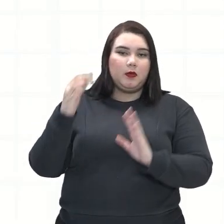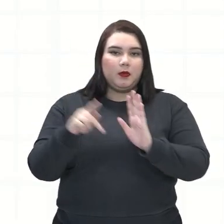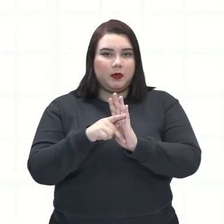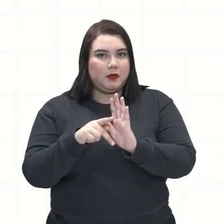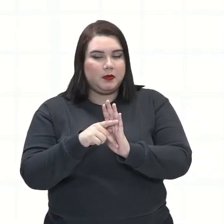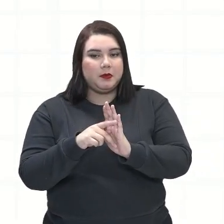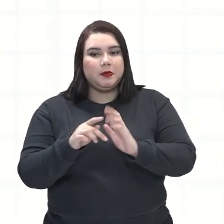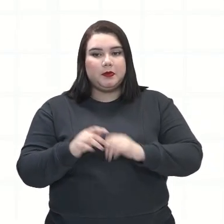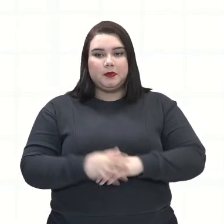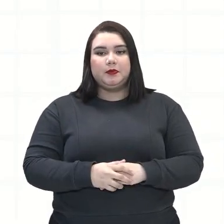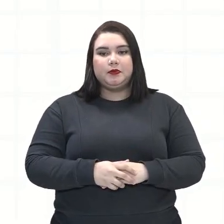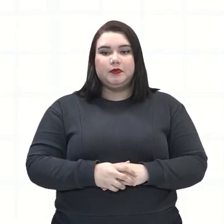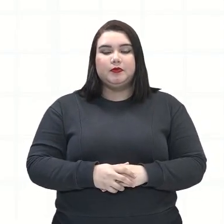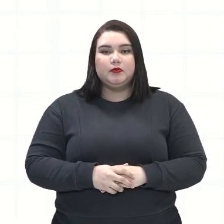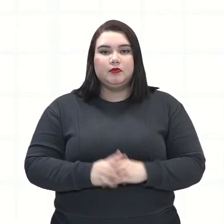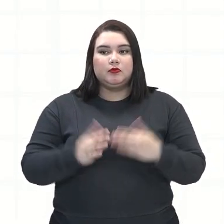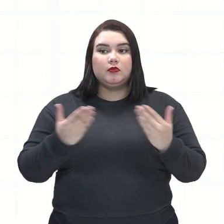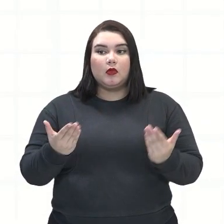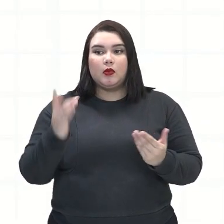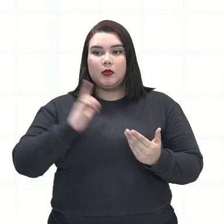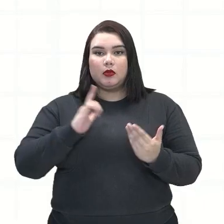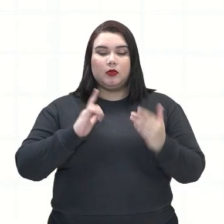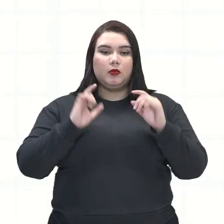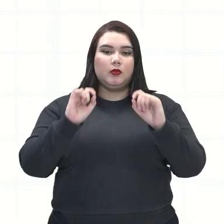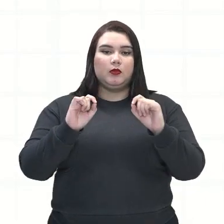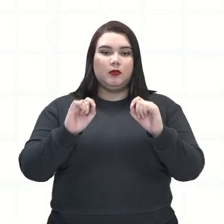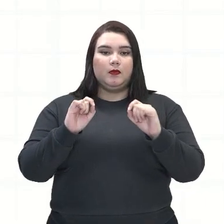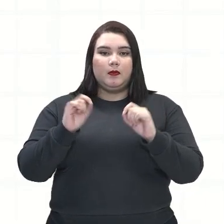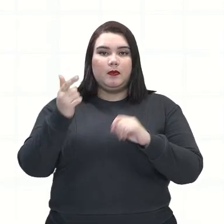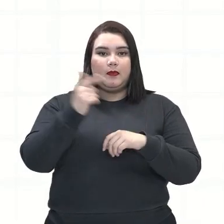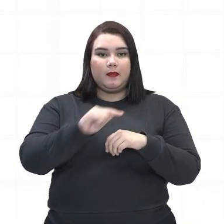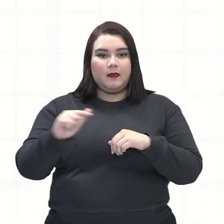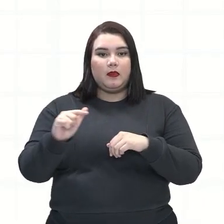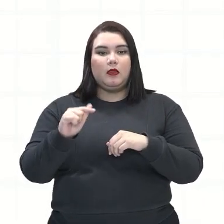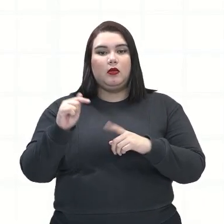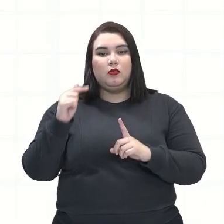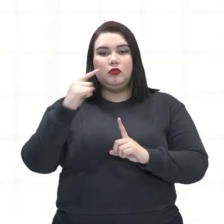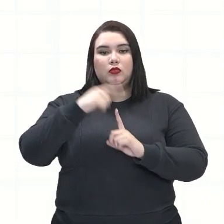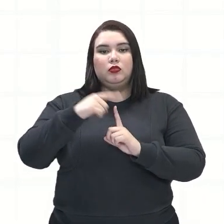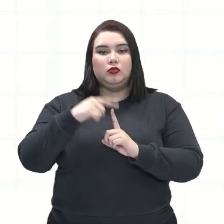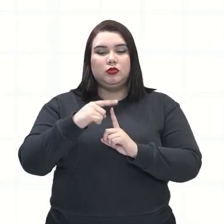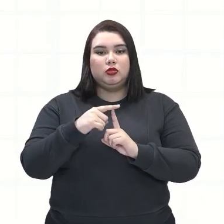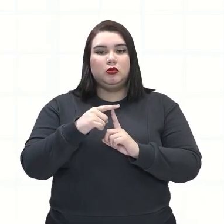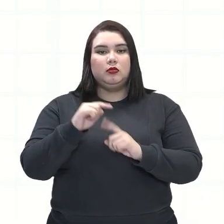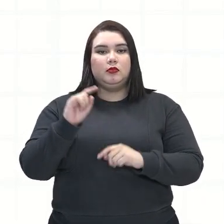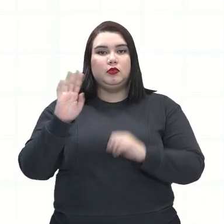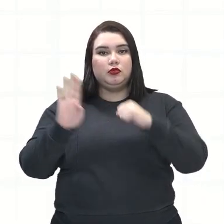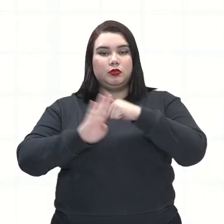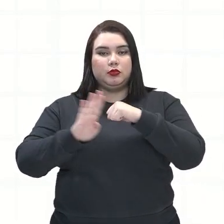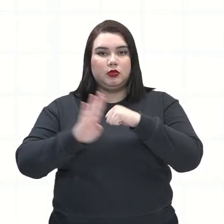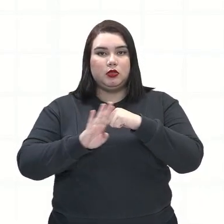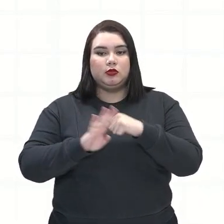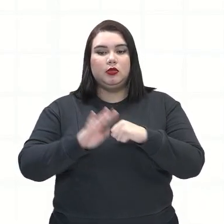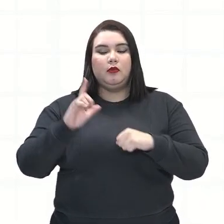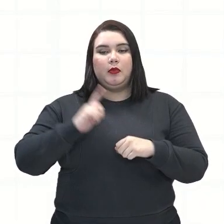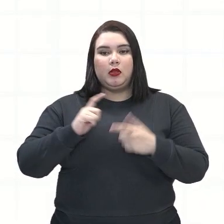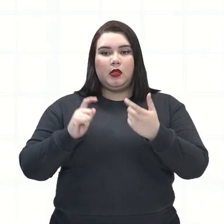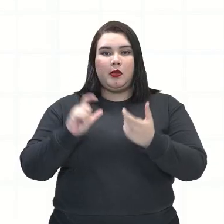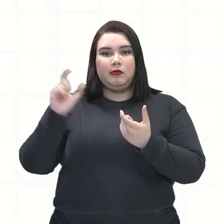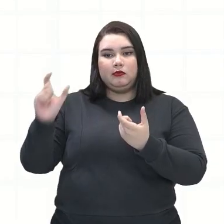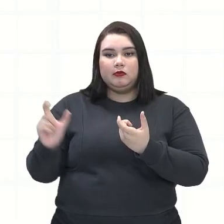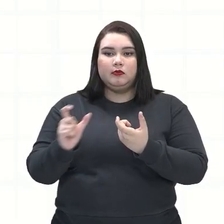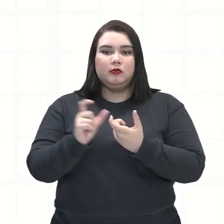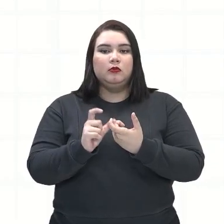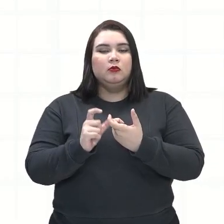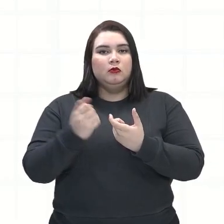na loteria. Então, nós temos aí, né, novamente, um uncountable não acompanhado de uma expressão de quantidade,